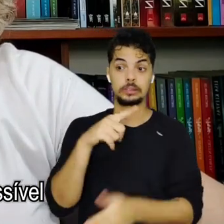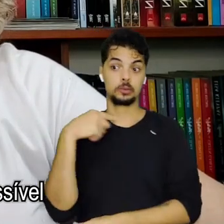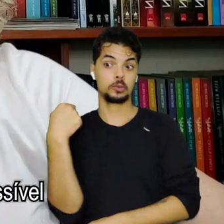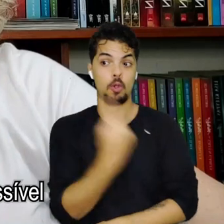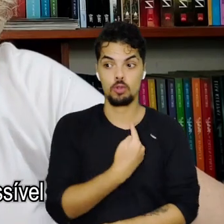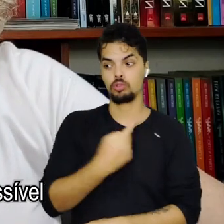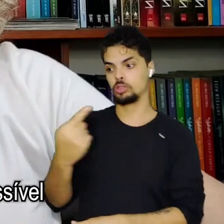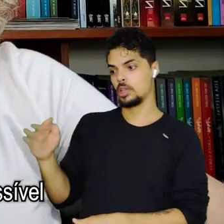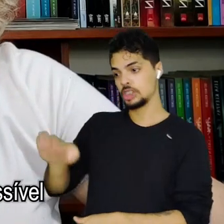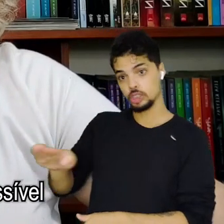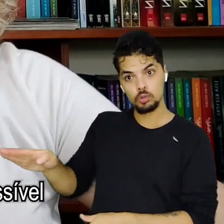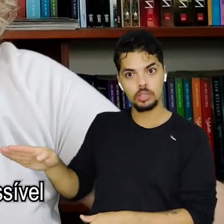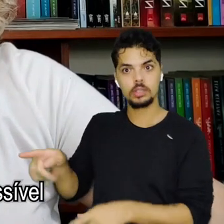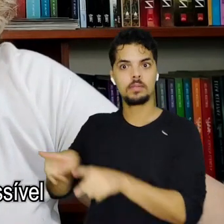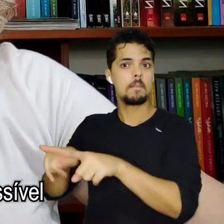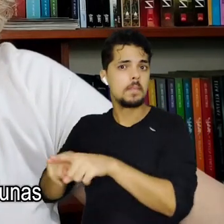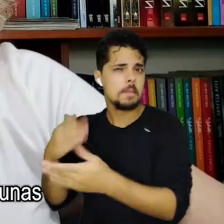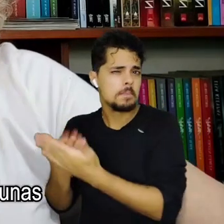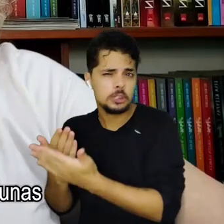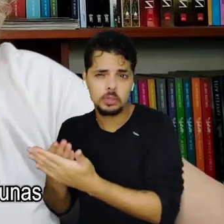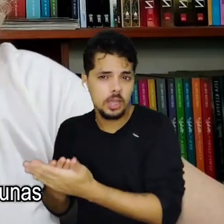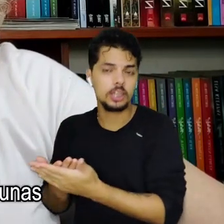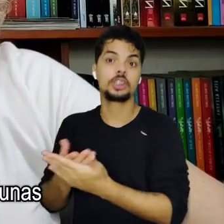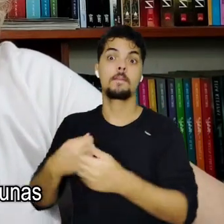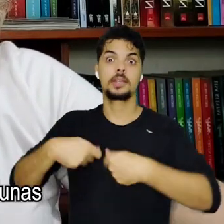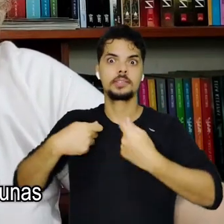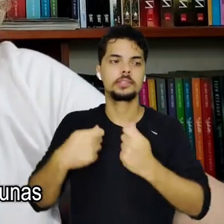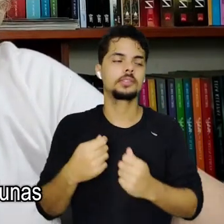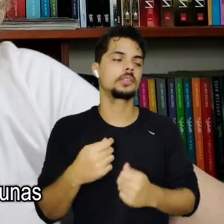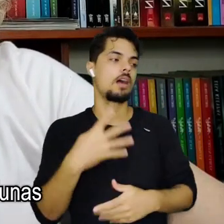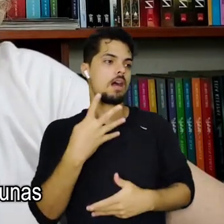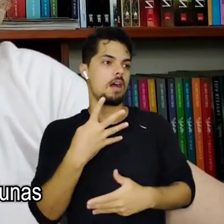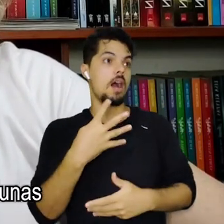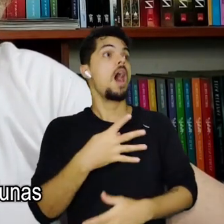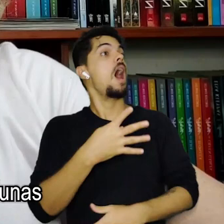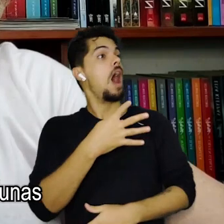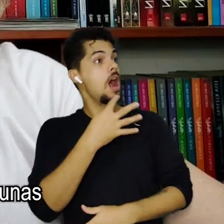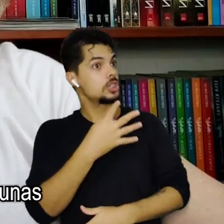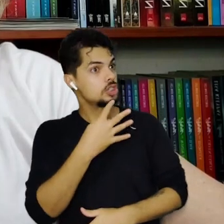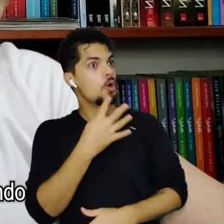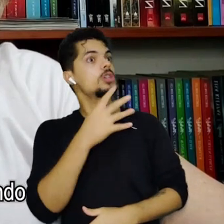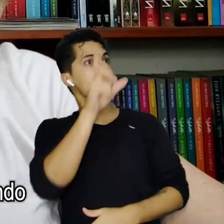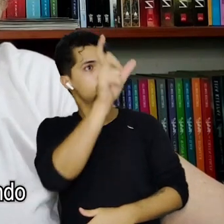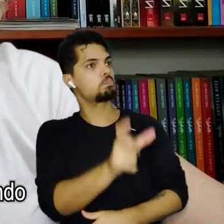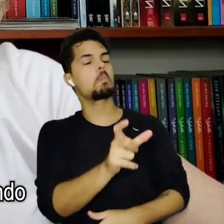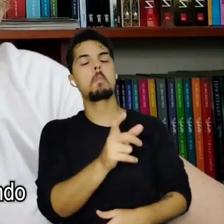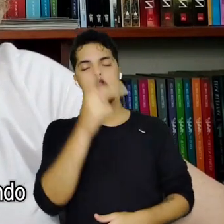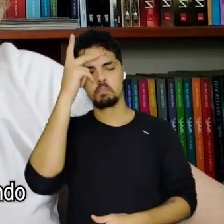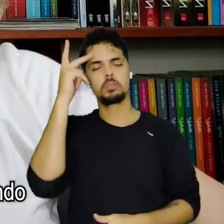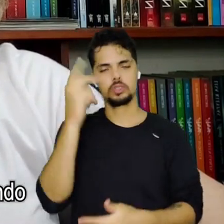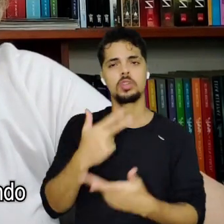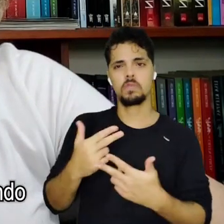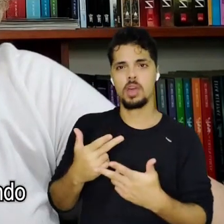desse processo. Nesse sentido, é possível desenvolver atividades que coloquem alunos e alunas como sujeito